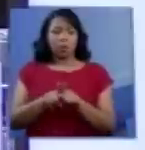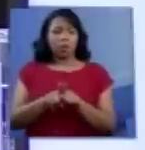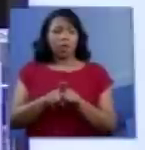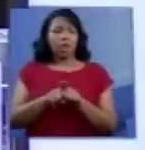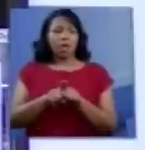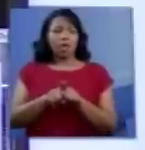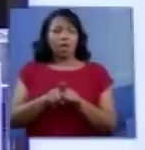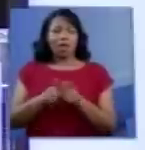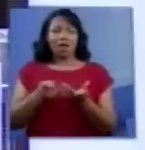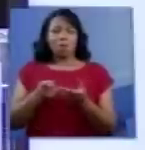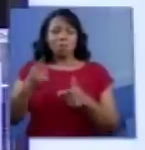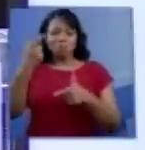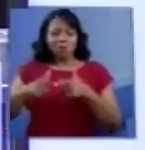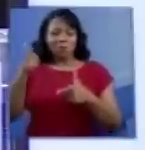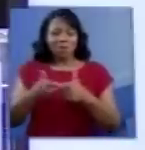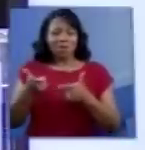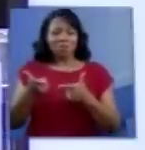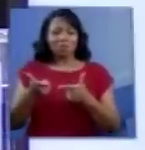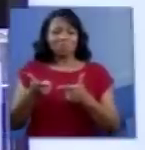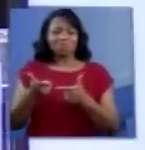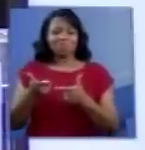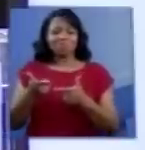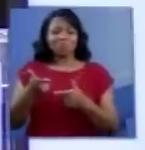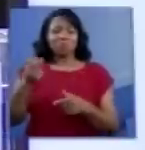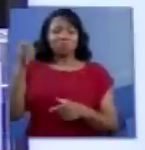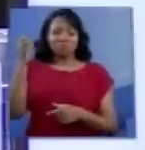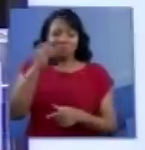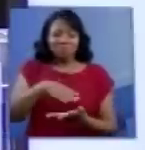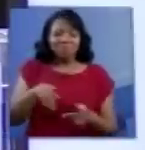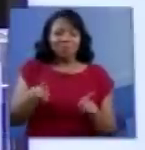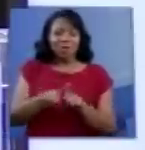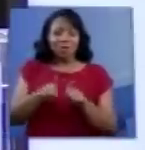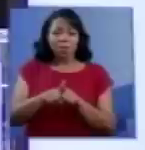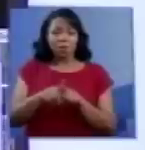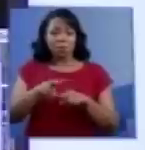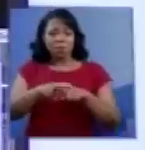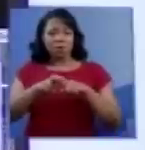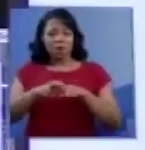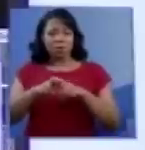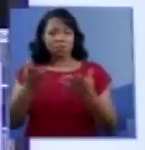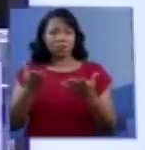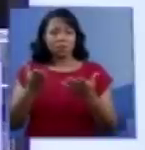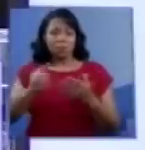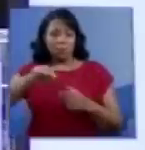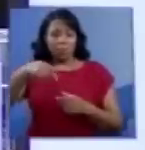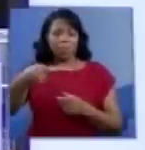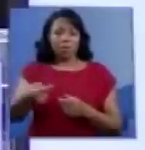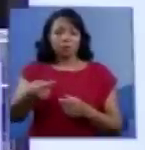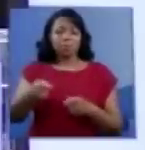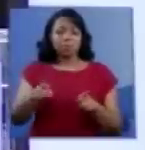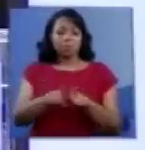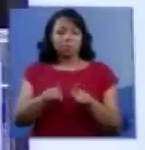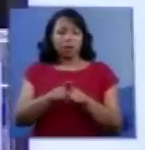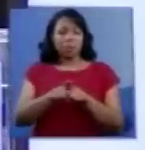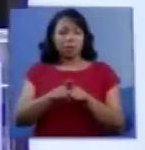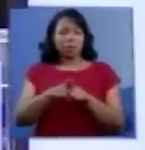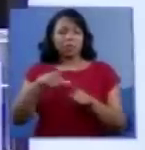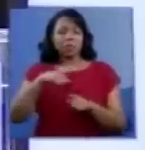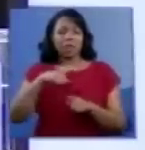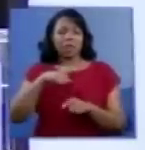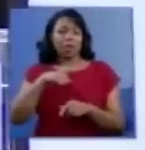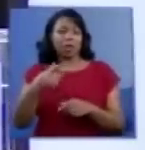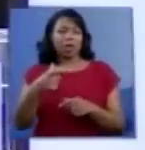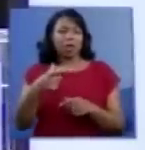uma barbária um sintoma de desumanização aliás uma escalada para a